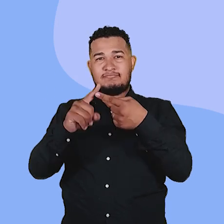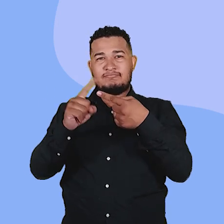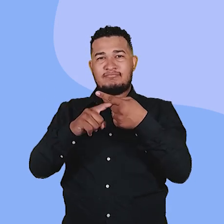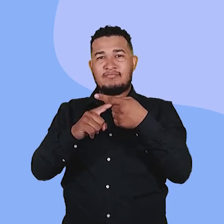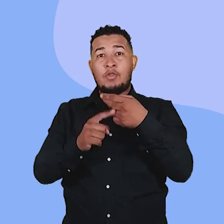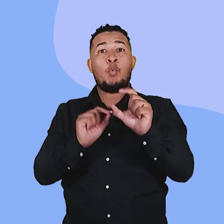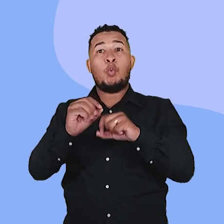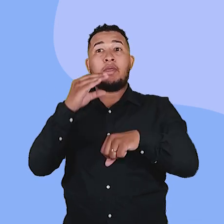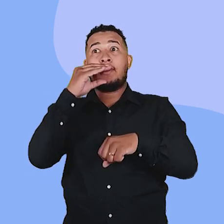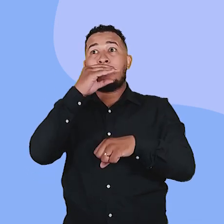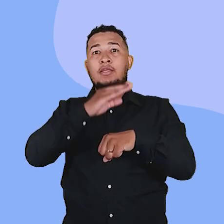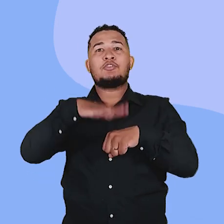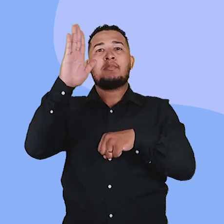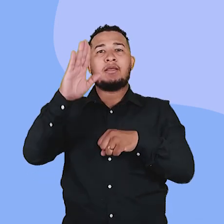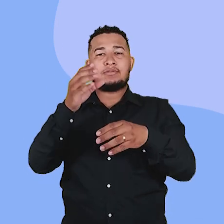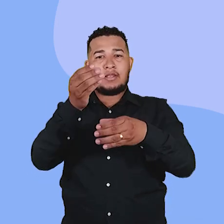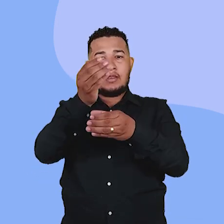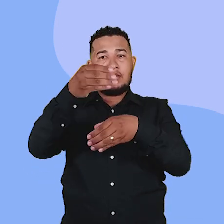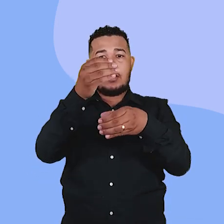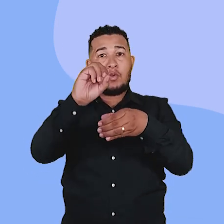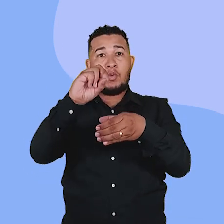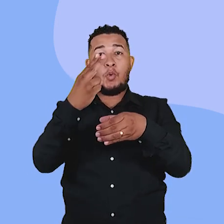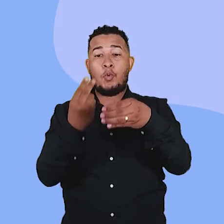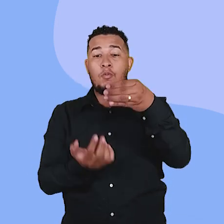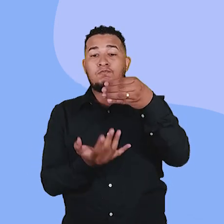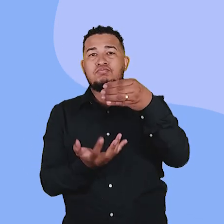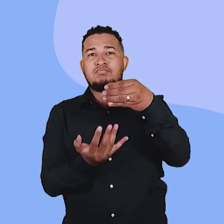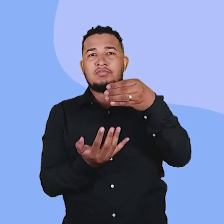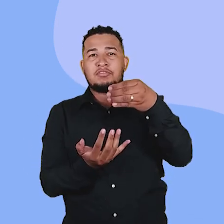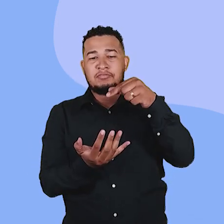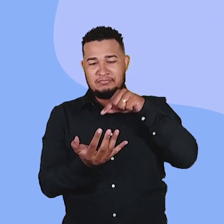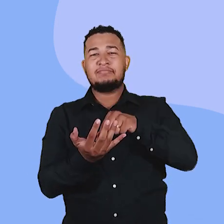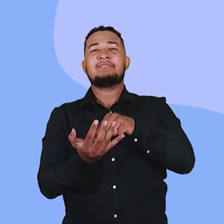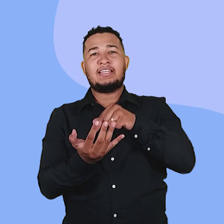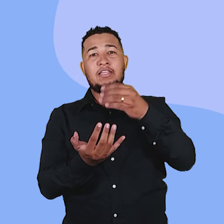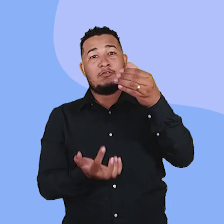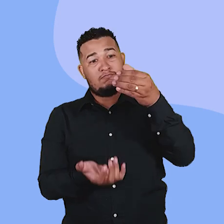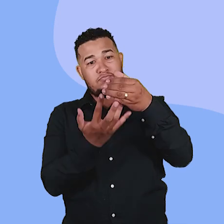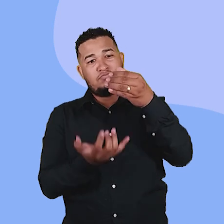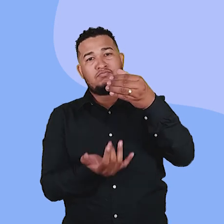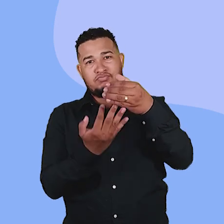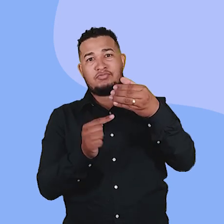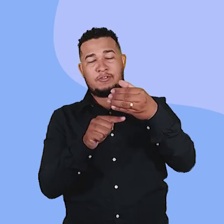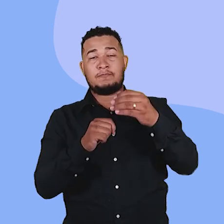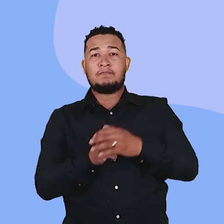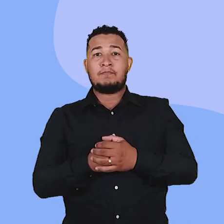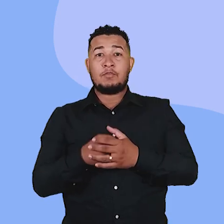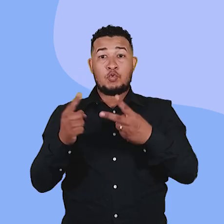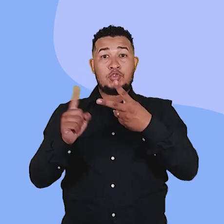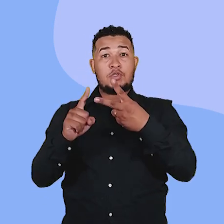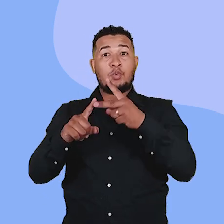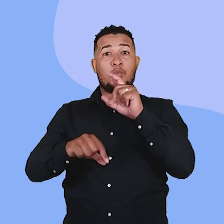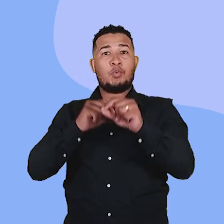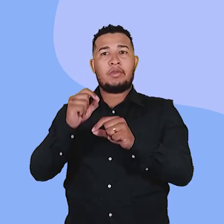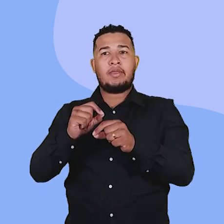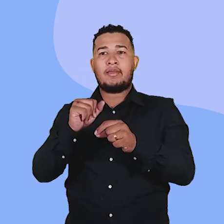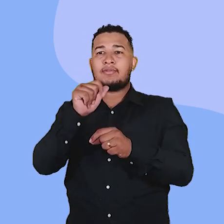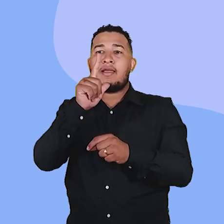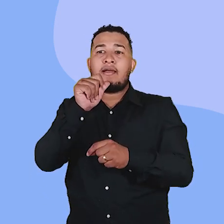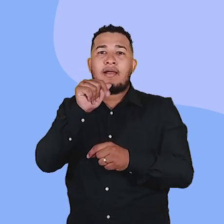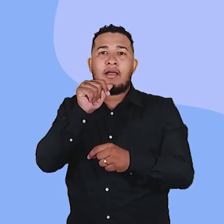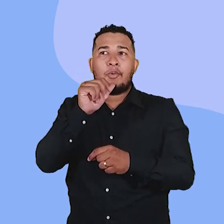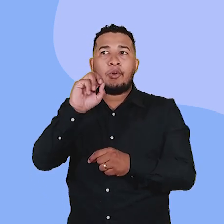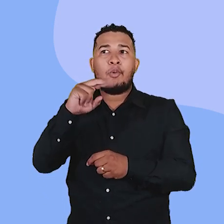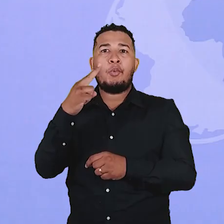líquido. Tranquilo? E no segundo exemplo, ele está fluindo da água para o gelo. E aí, repare que eu sempre utilizo a